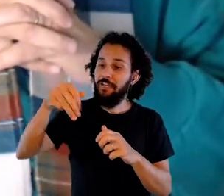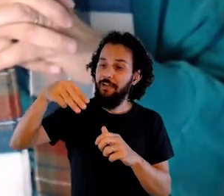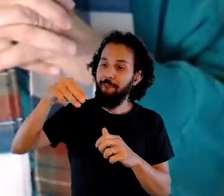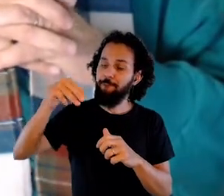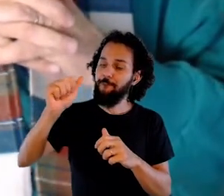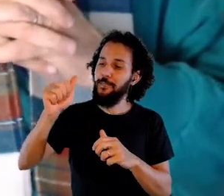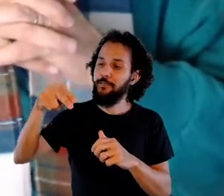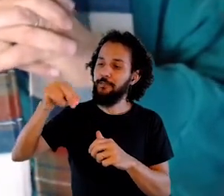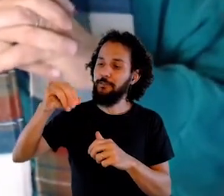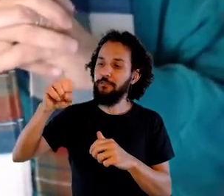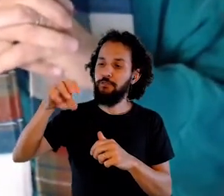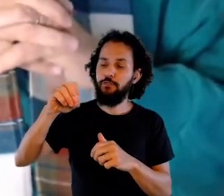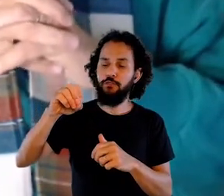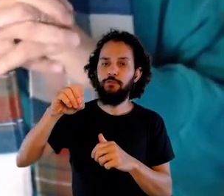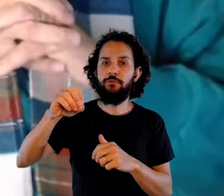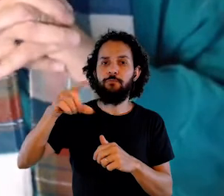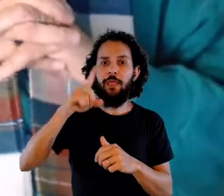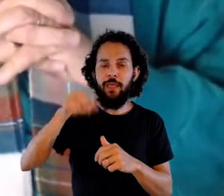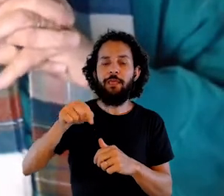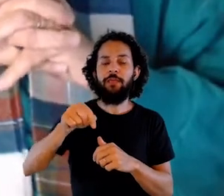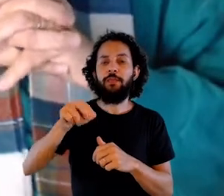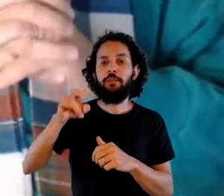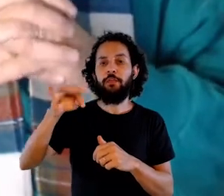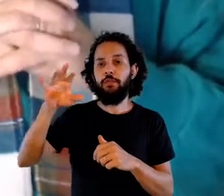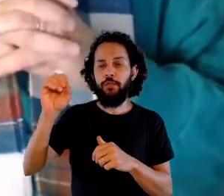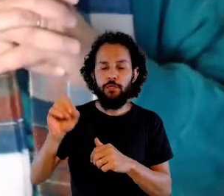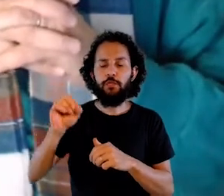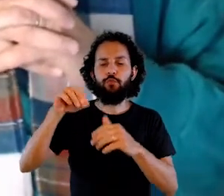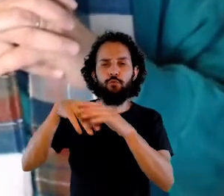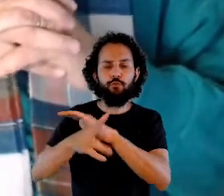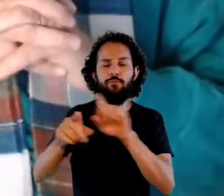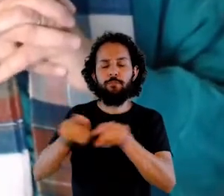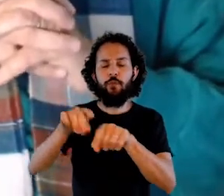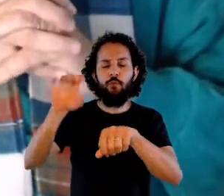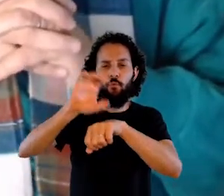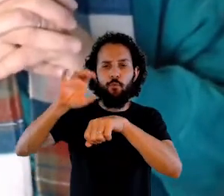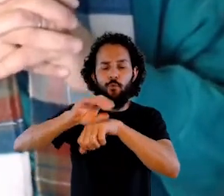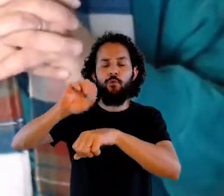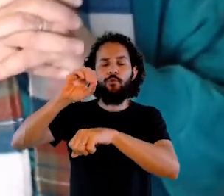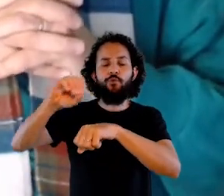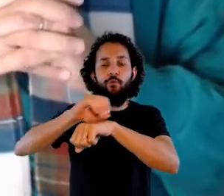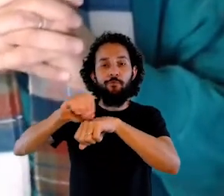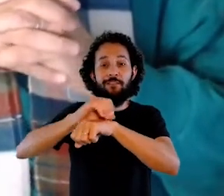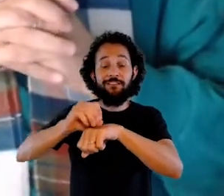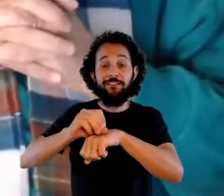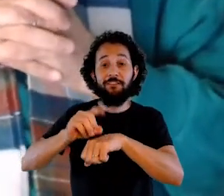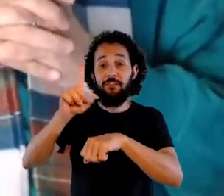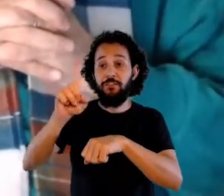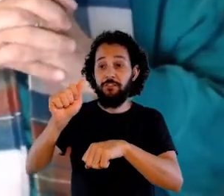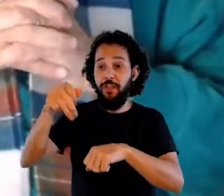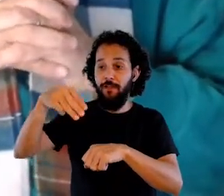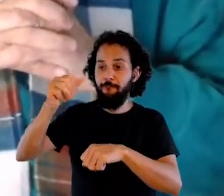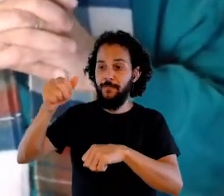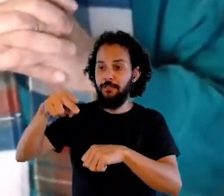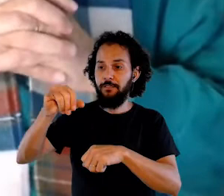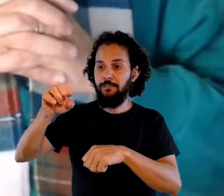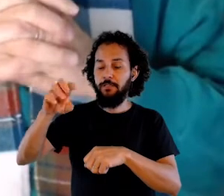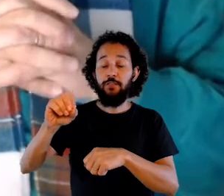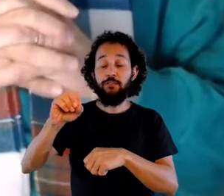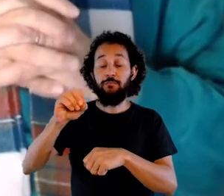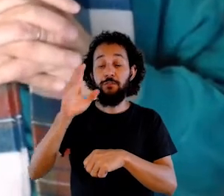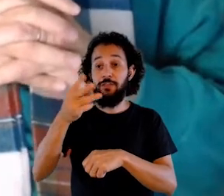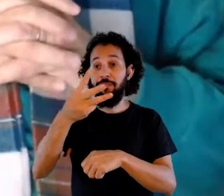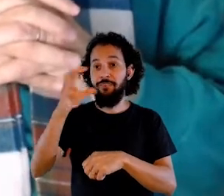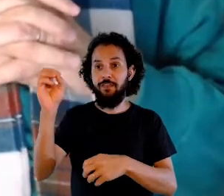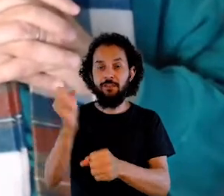ritos, grupos de estudo, cursos e oficinas de xamanismo há mais de 30 anos. criador e condutor das jornadas